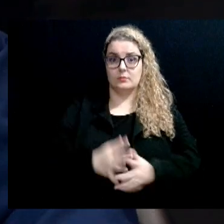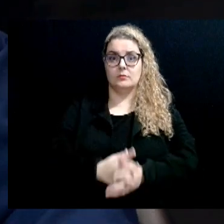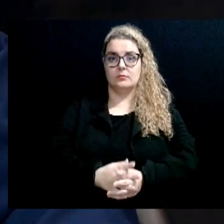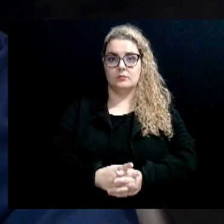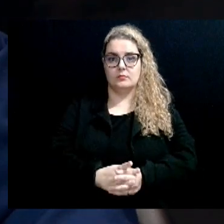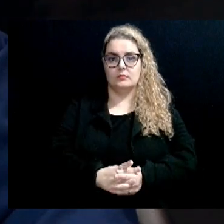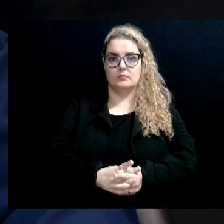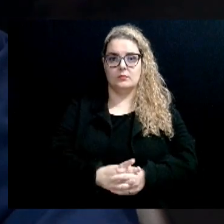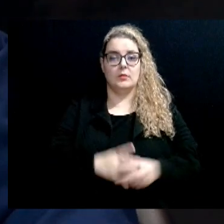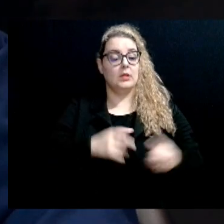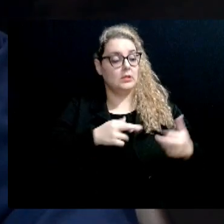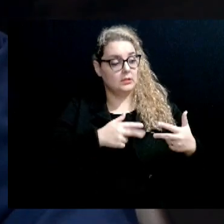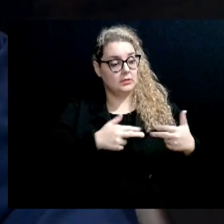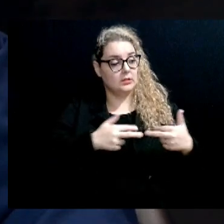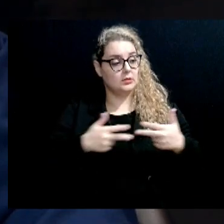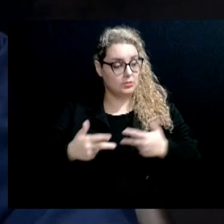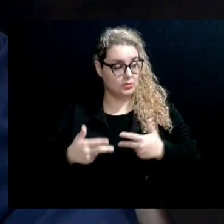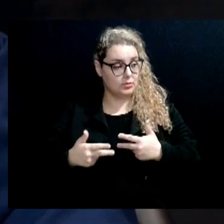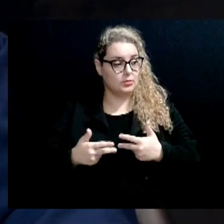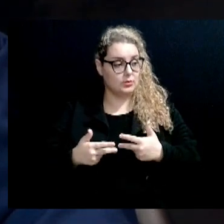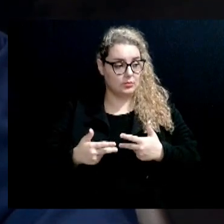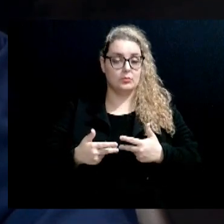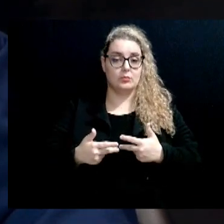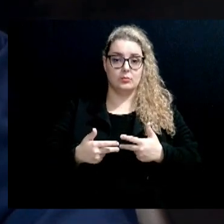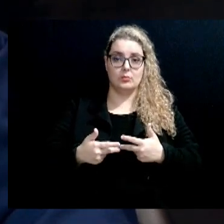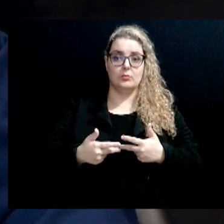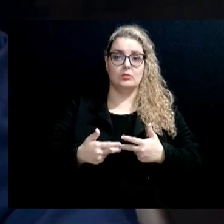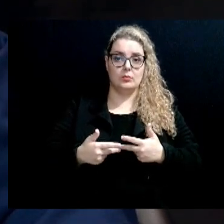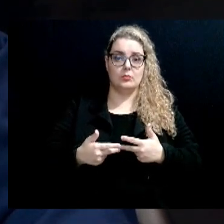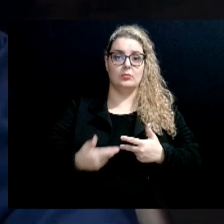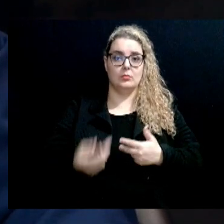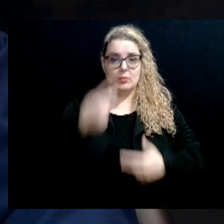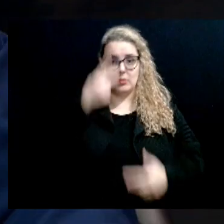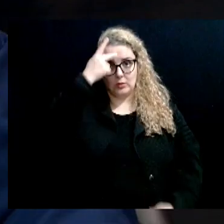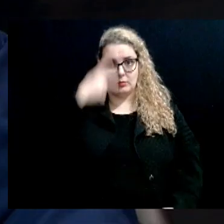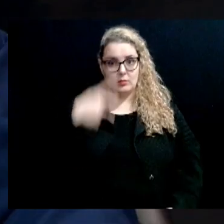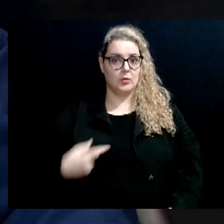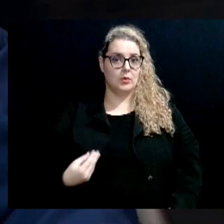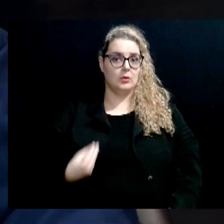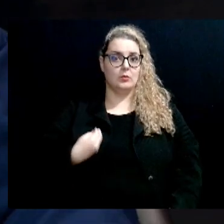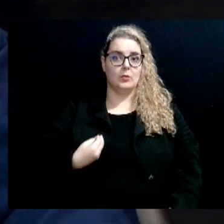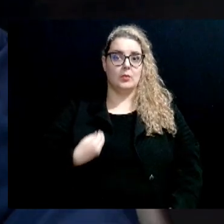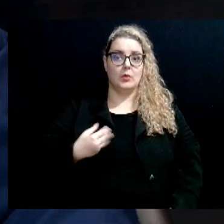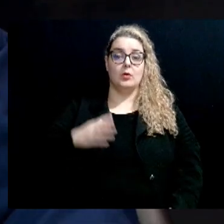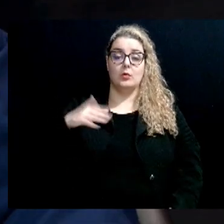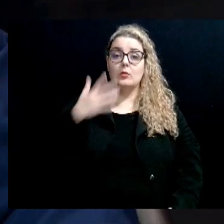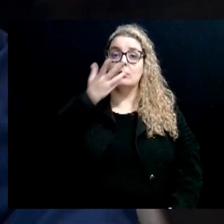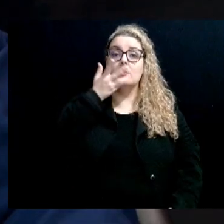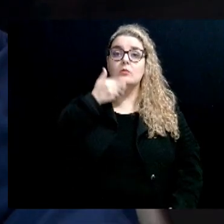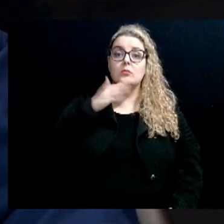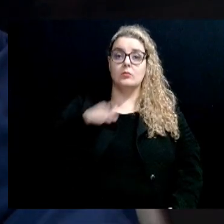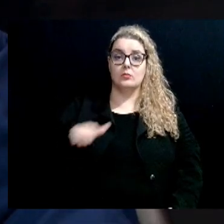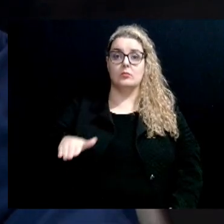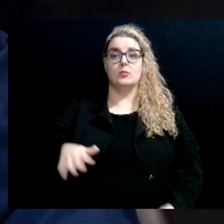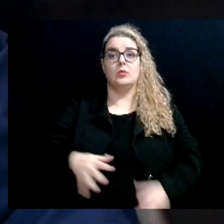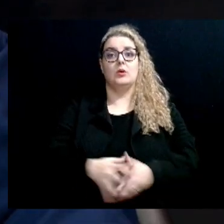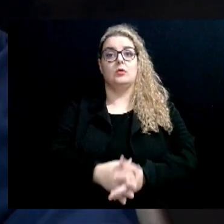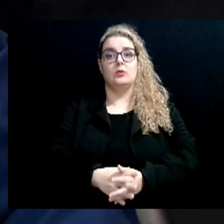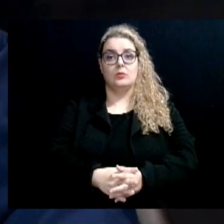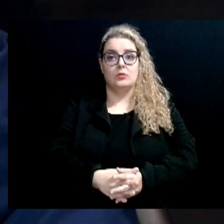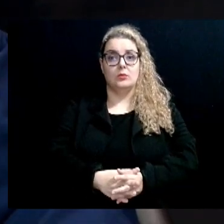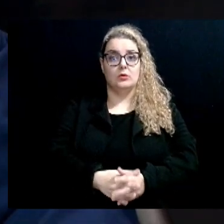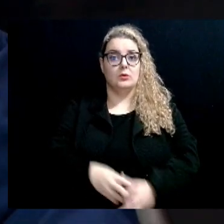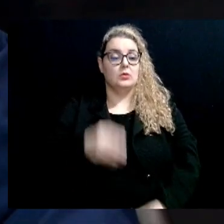padrão para a sua vida. Ou seja, quando a criança está ali tentando evitar um